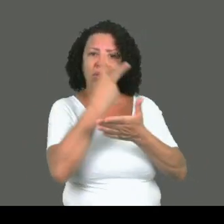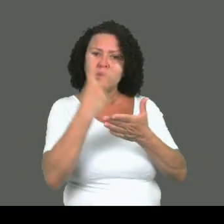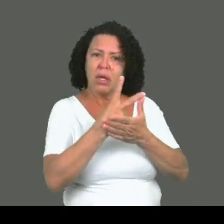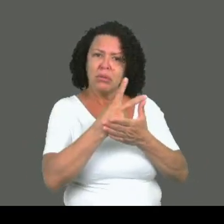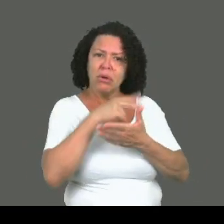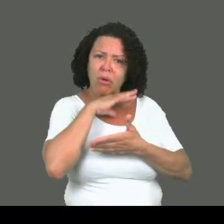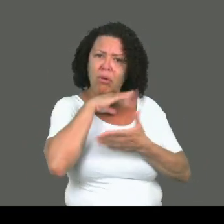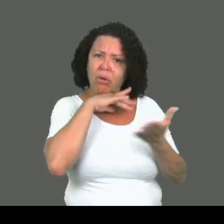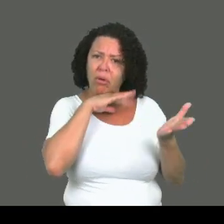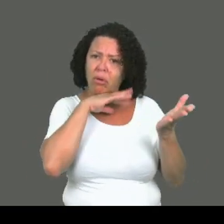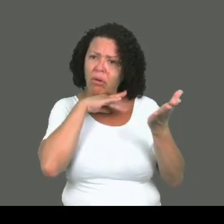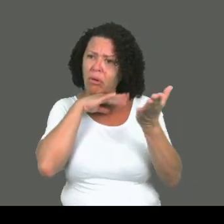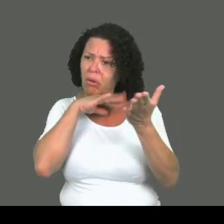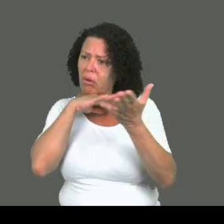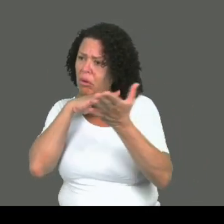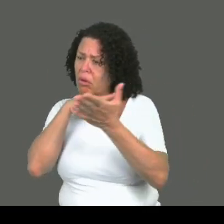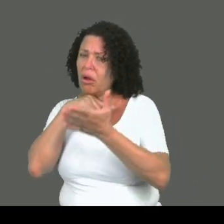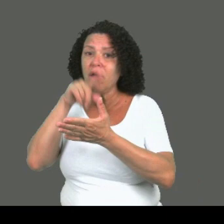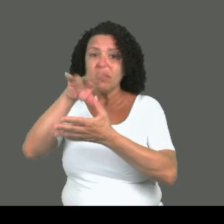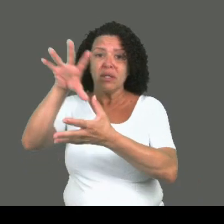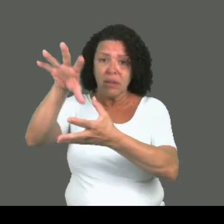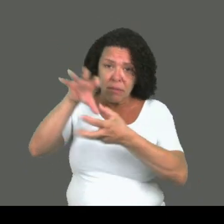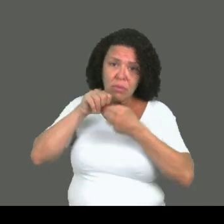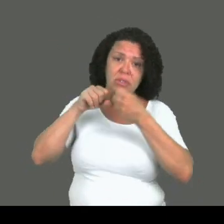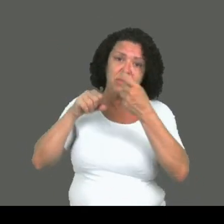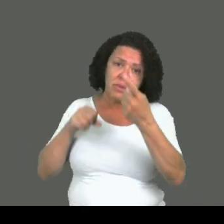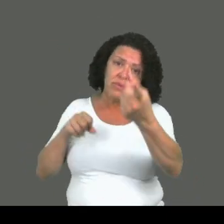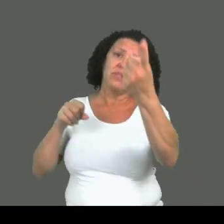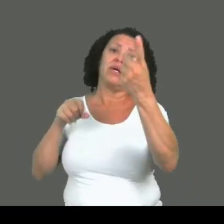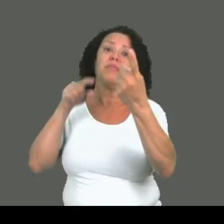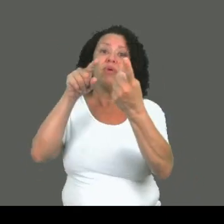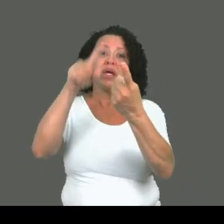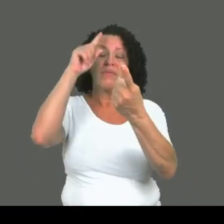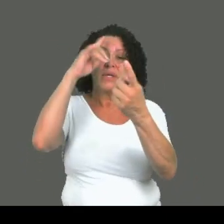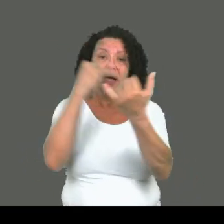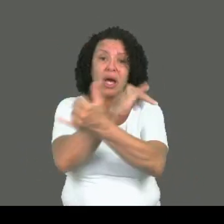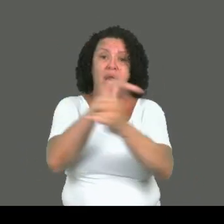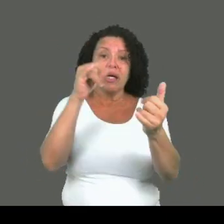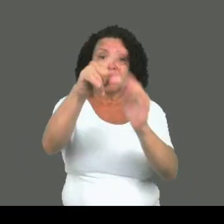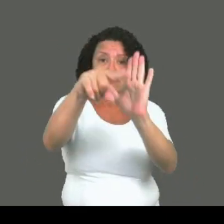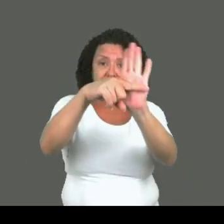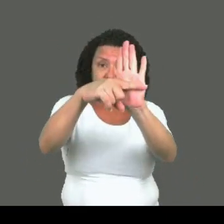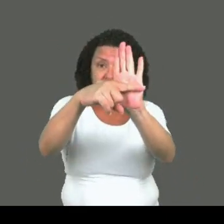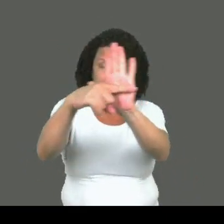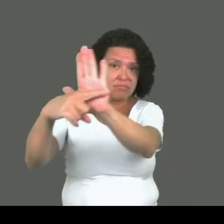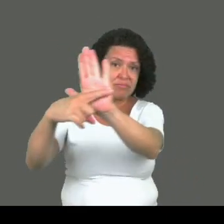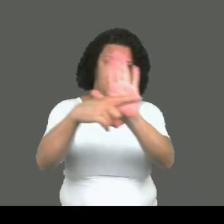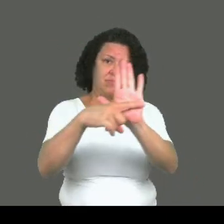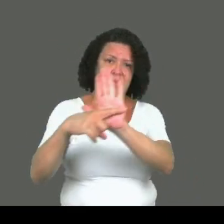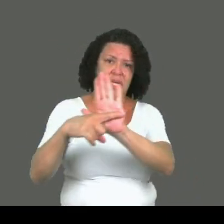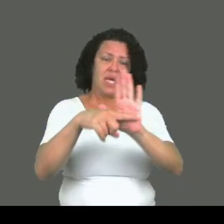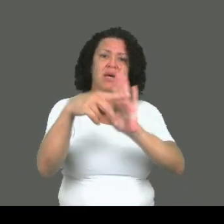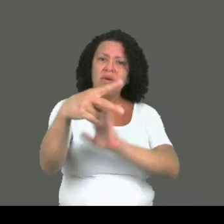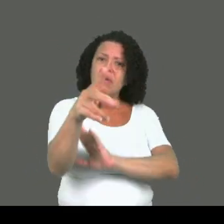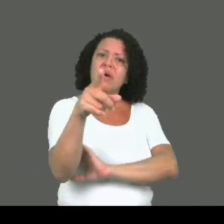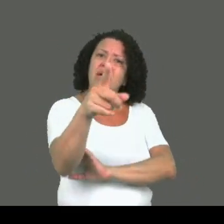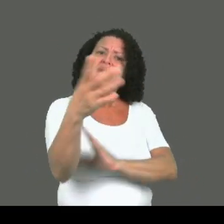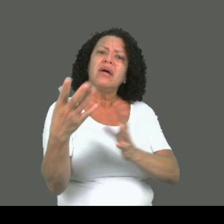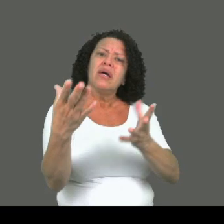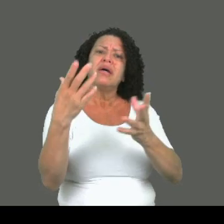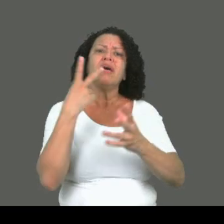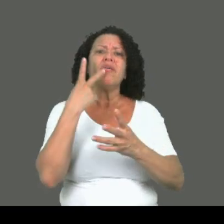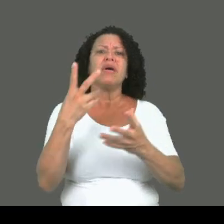acontecimentos, porque você atrai, porque você está vibrando nessa faixa vibratória e